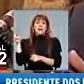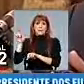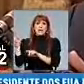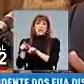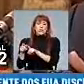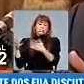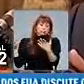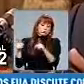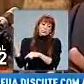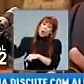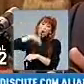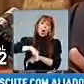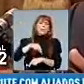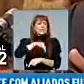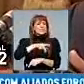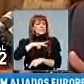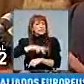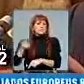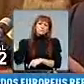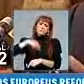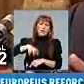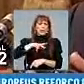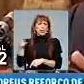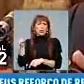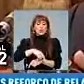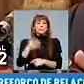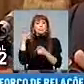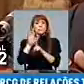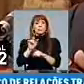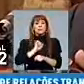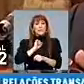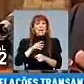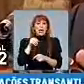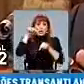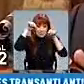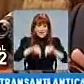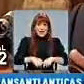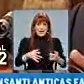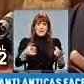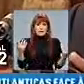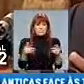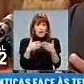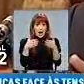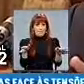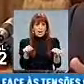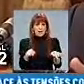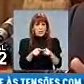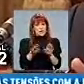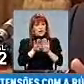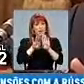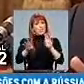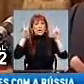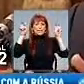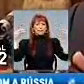enfim, venham ao nosso encontro, venham para Portugal e designadamente para a nossa região. Fica aberta